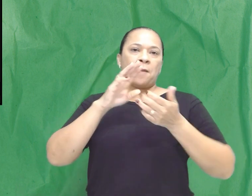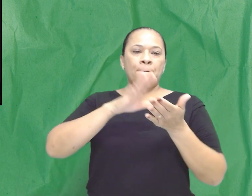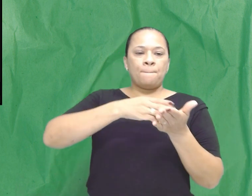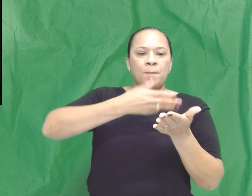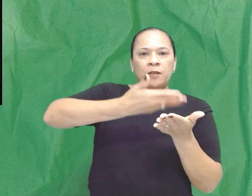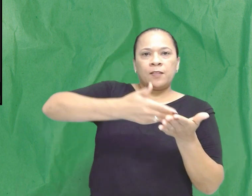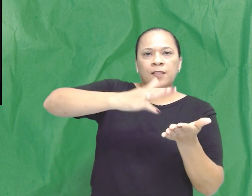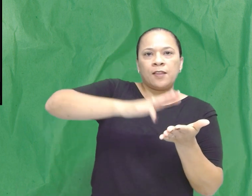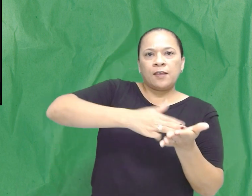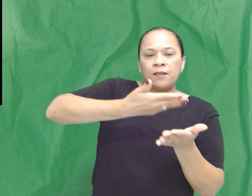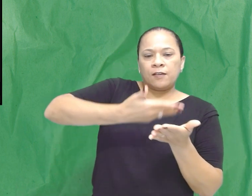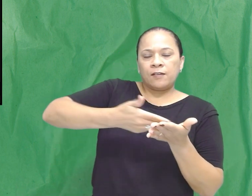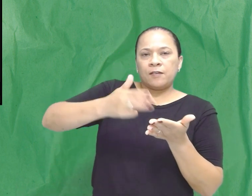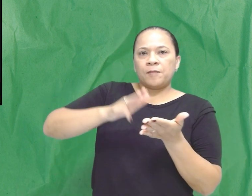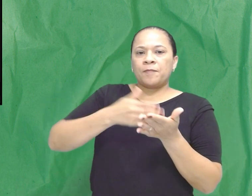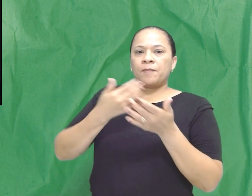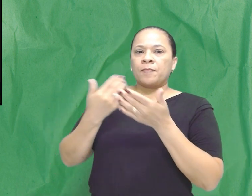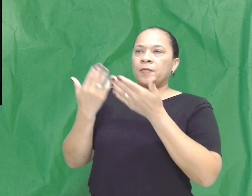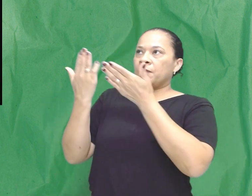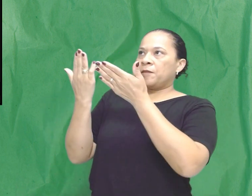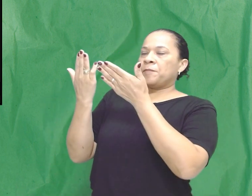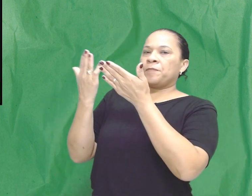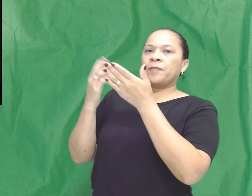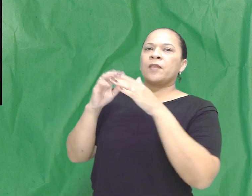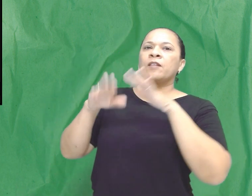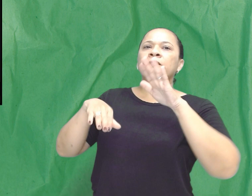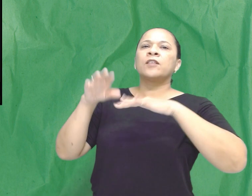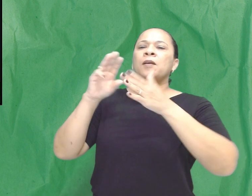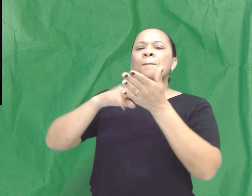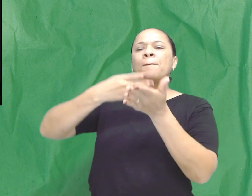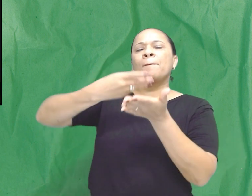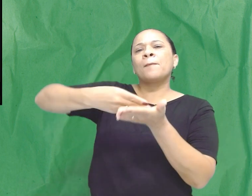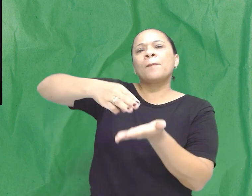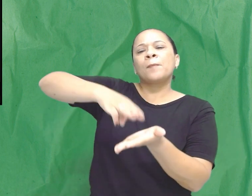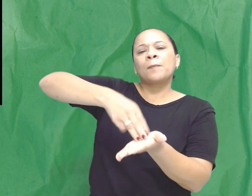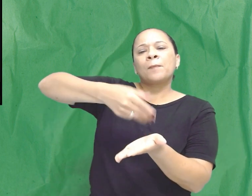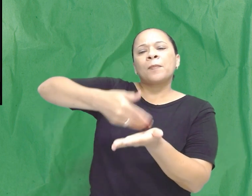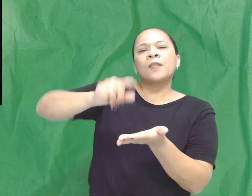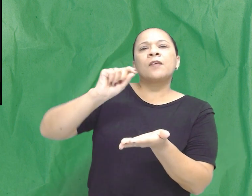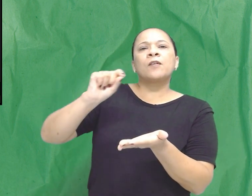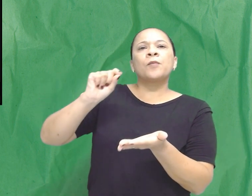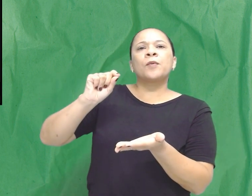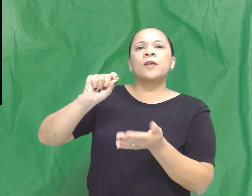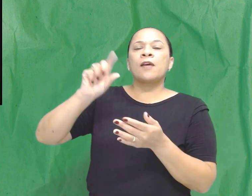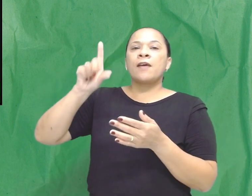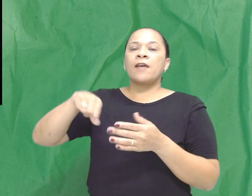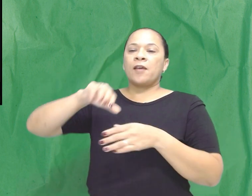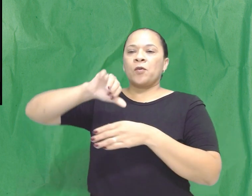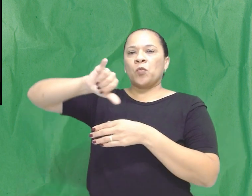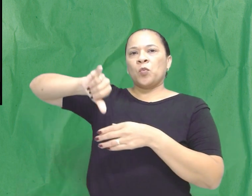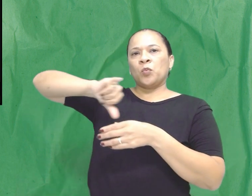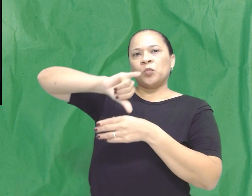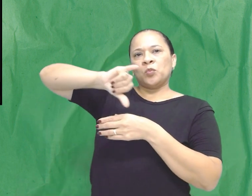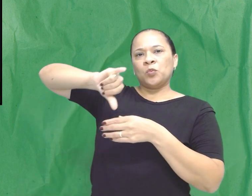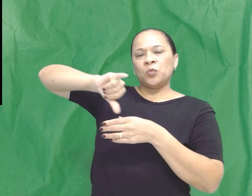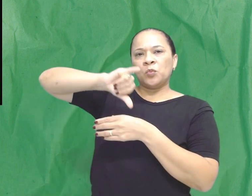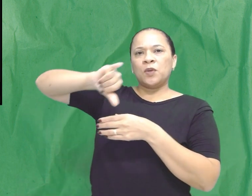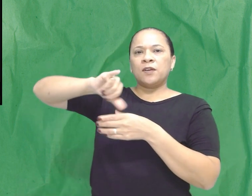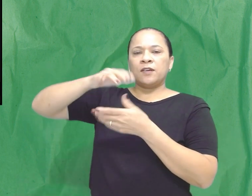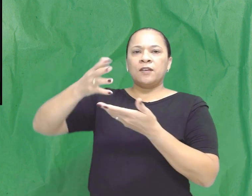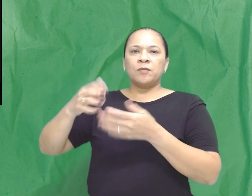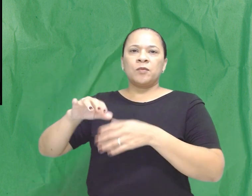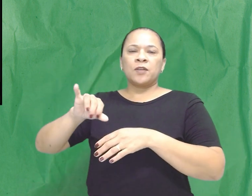costumam ser amanteigados. Então, o que a manteiga faz? Ela representa a gordura da massa e ela é responsável por